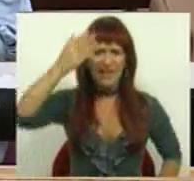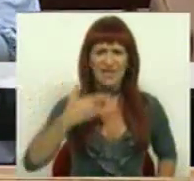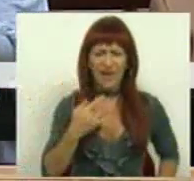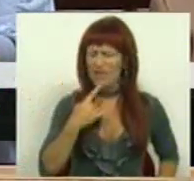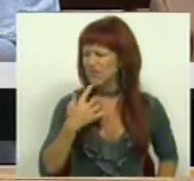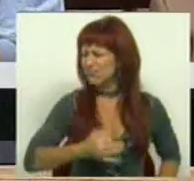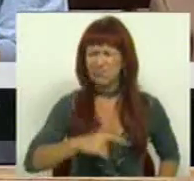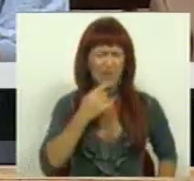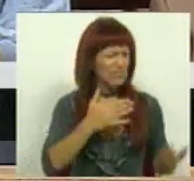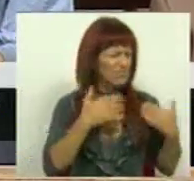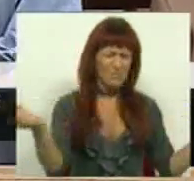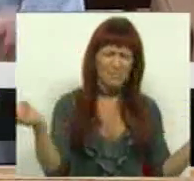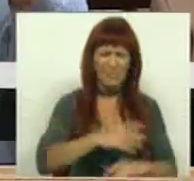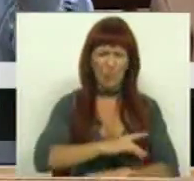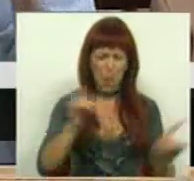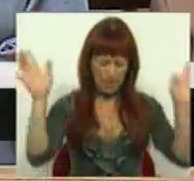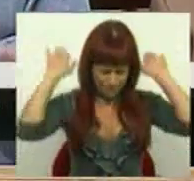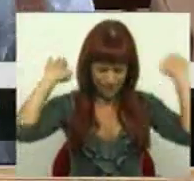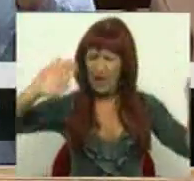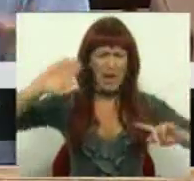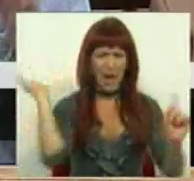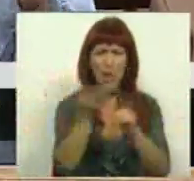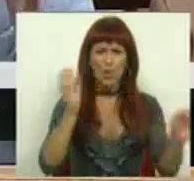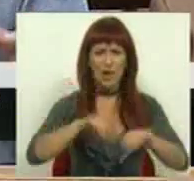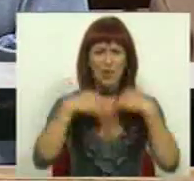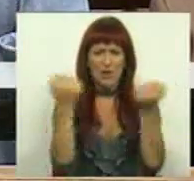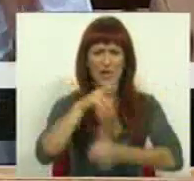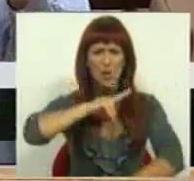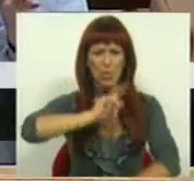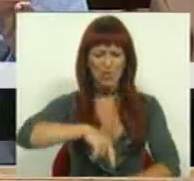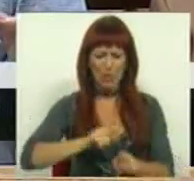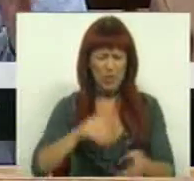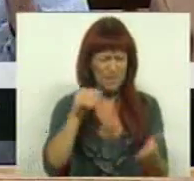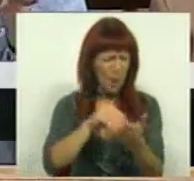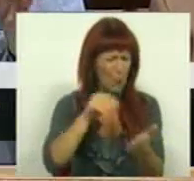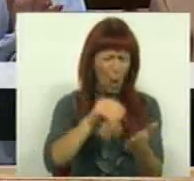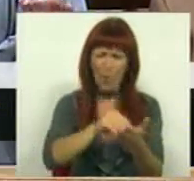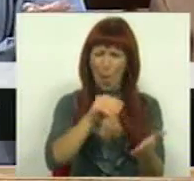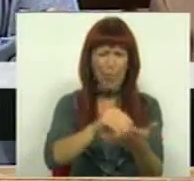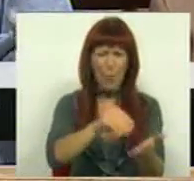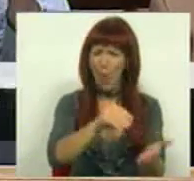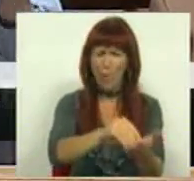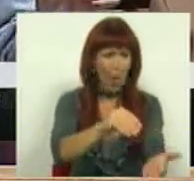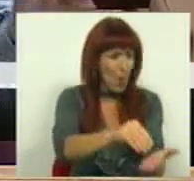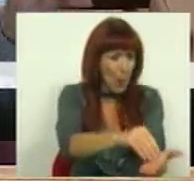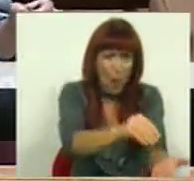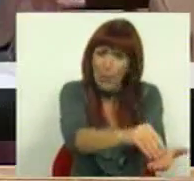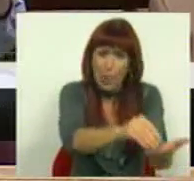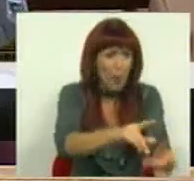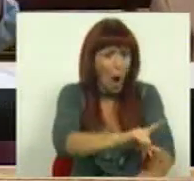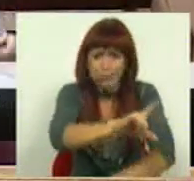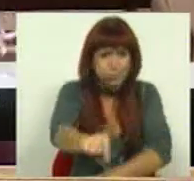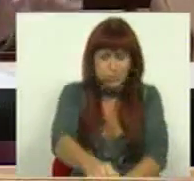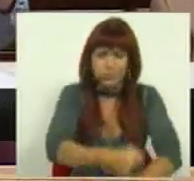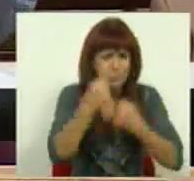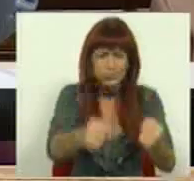uma total irresponsabilidade. É condenar a sociedade portuguesa a um empobrecimento da qual não tem saída. E nós temos que